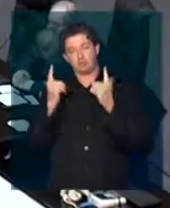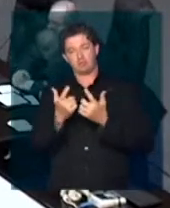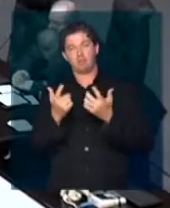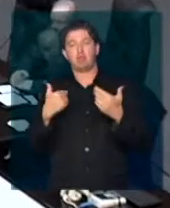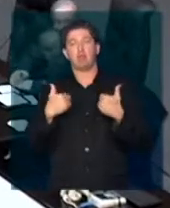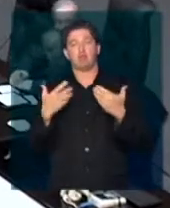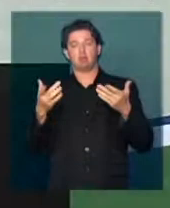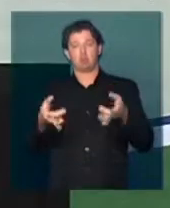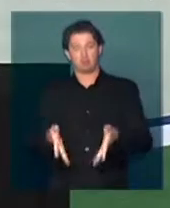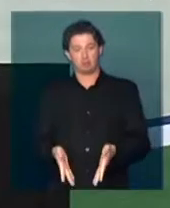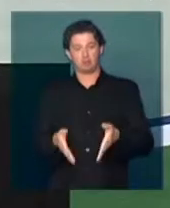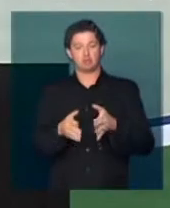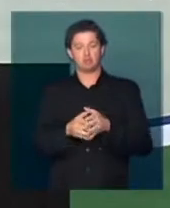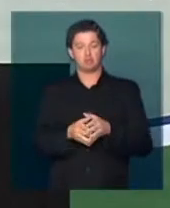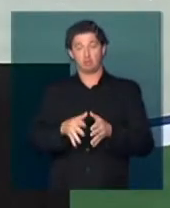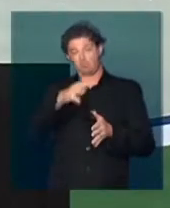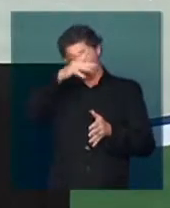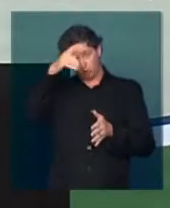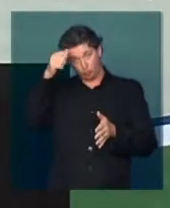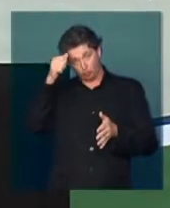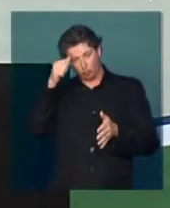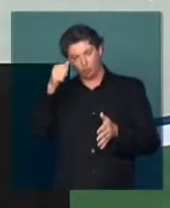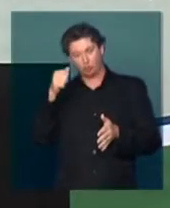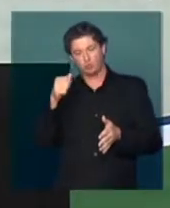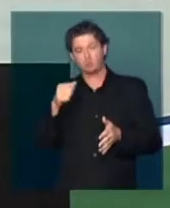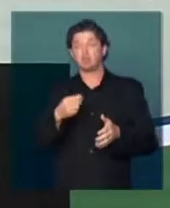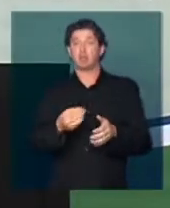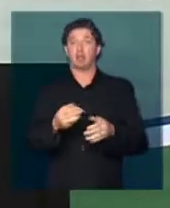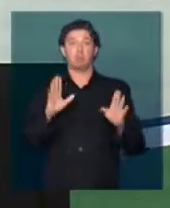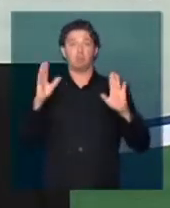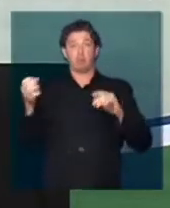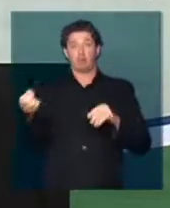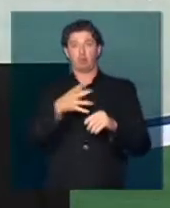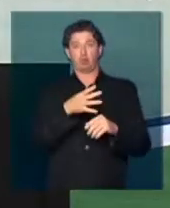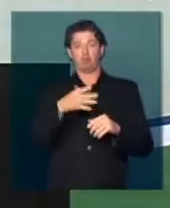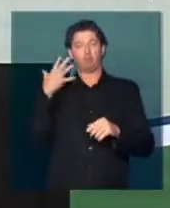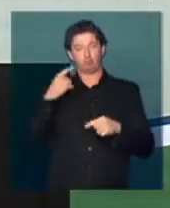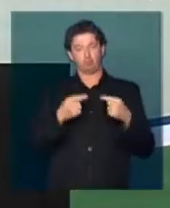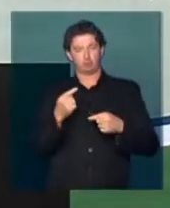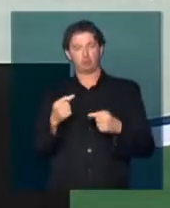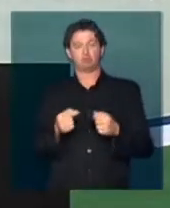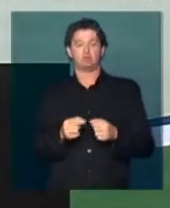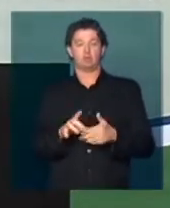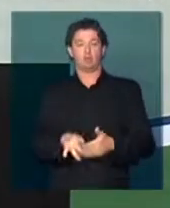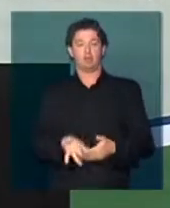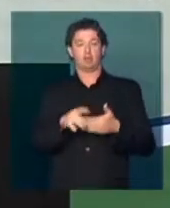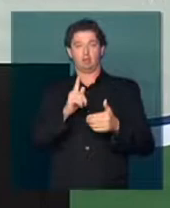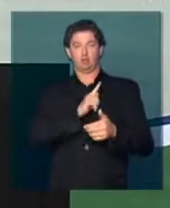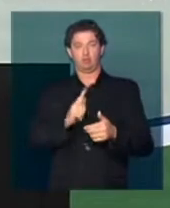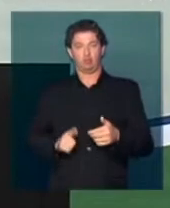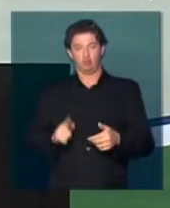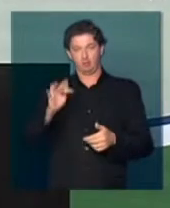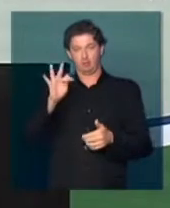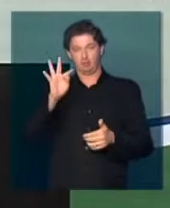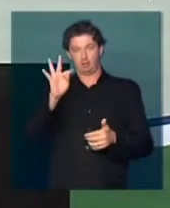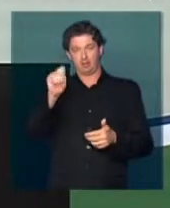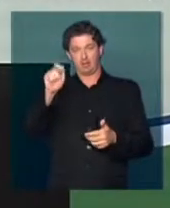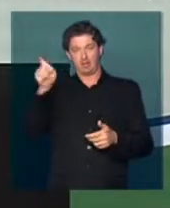deixo, é claro, o Mato Grosso, que está vivendo um novo momento político, sob a liderança do governador Pedro